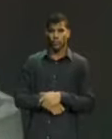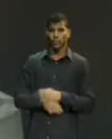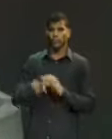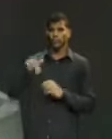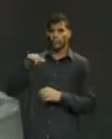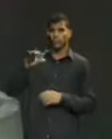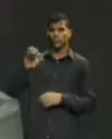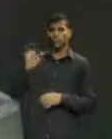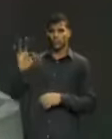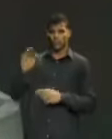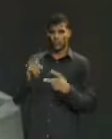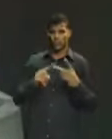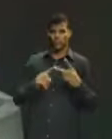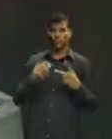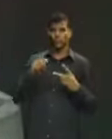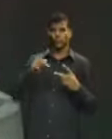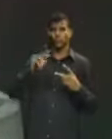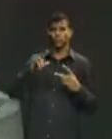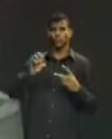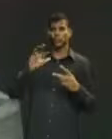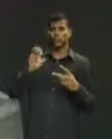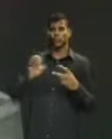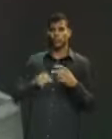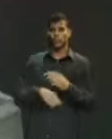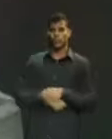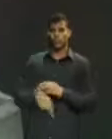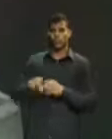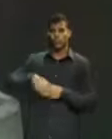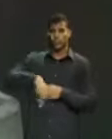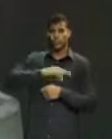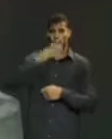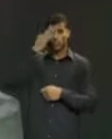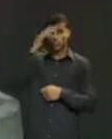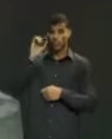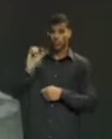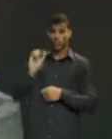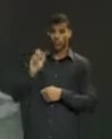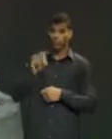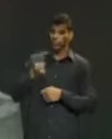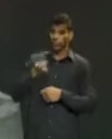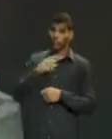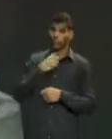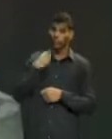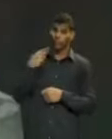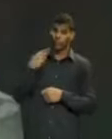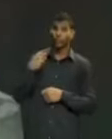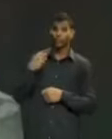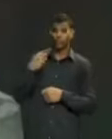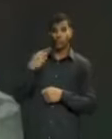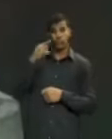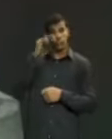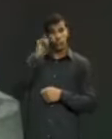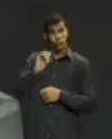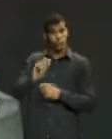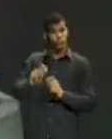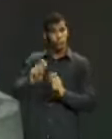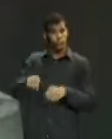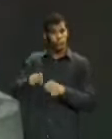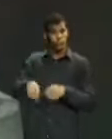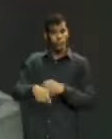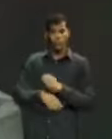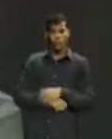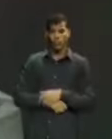APRESSE. Nós sabemos que se a morte ela é previsível, ela é, portanto, prevenível. Por isso,